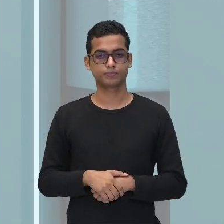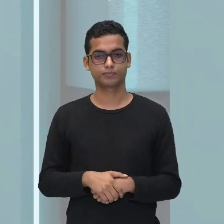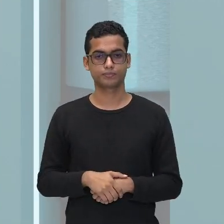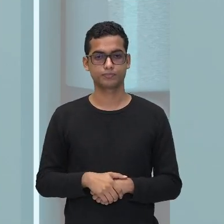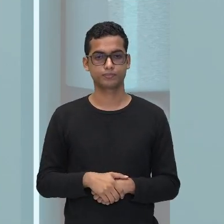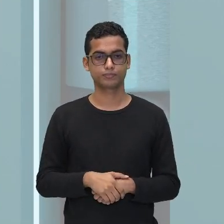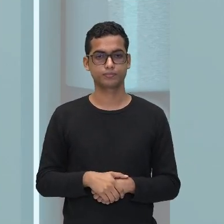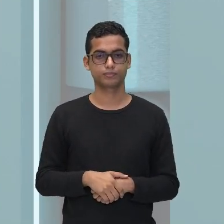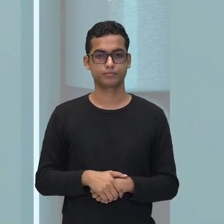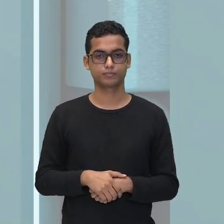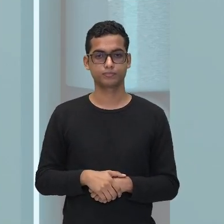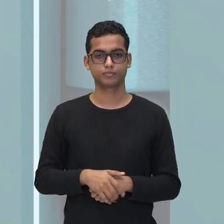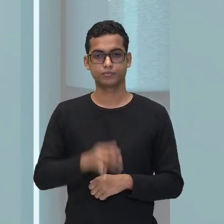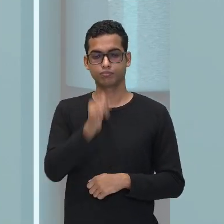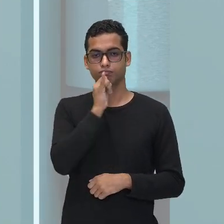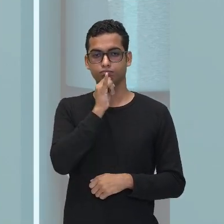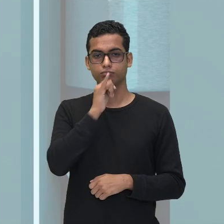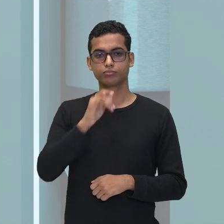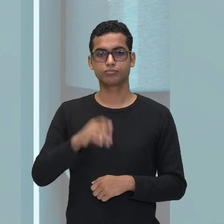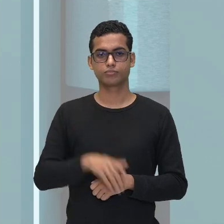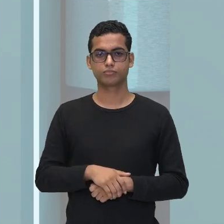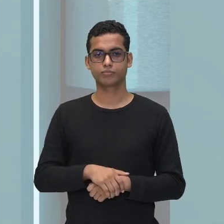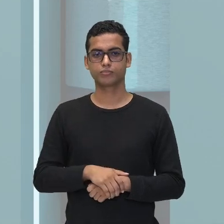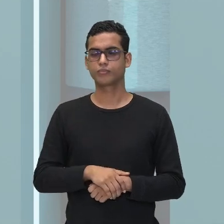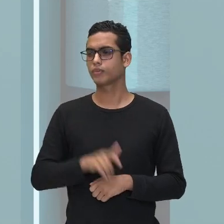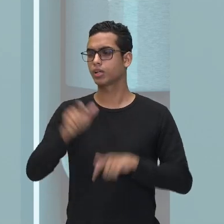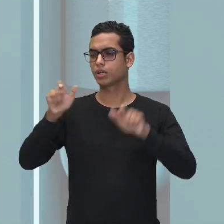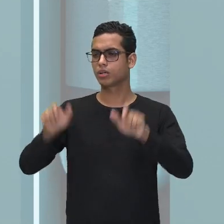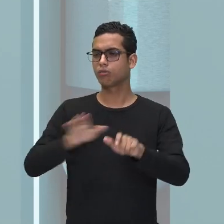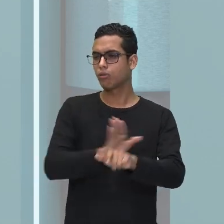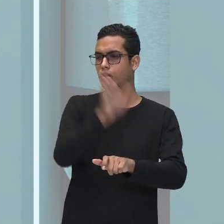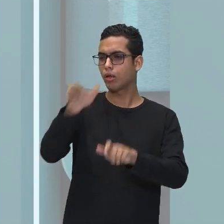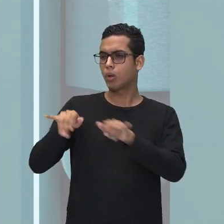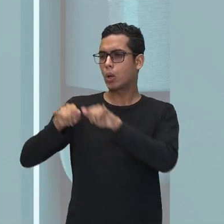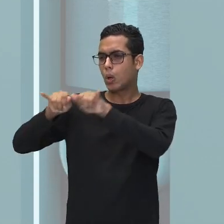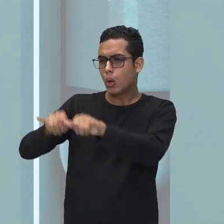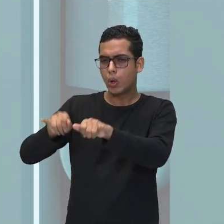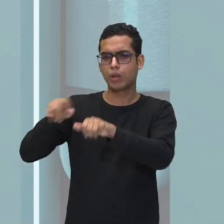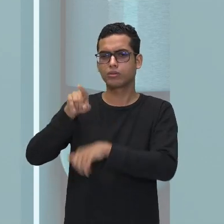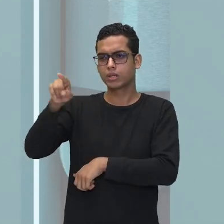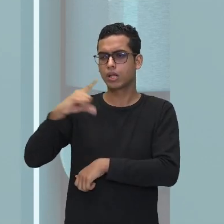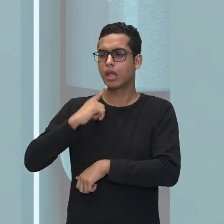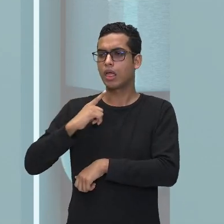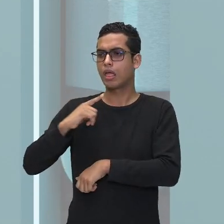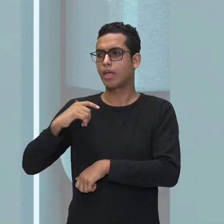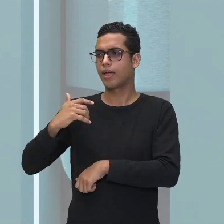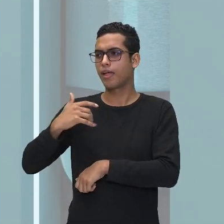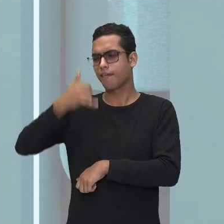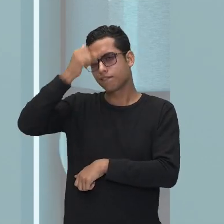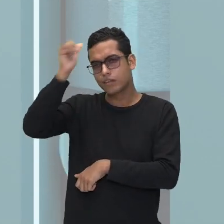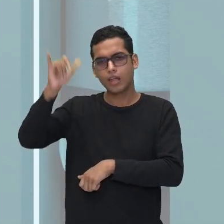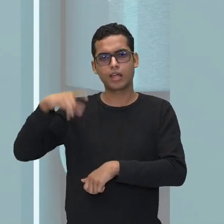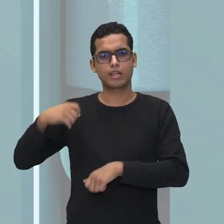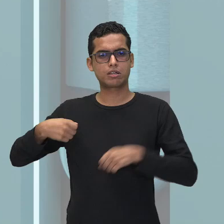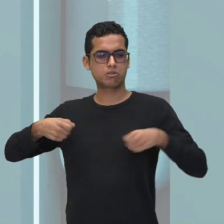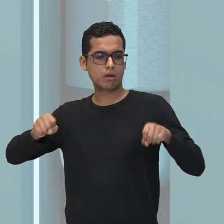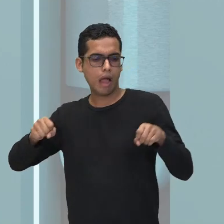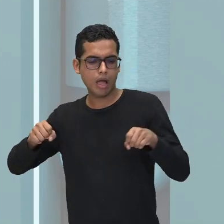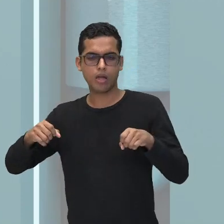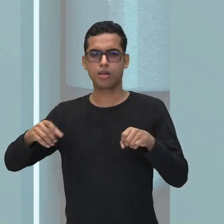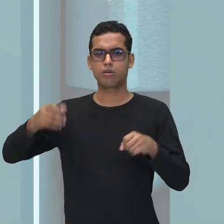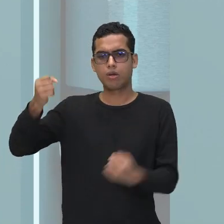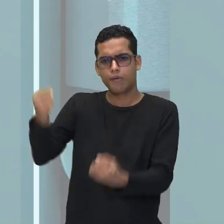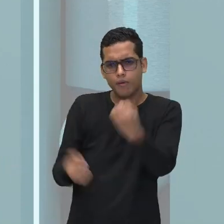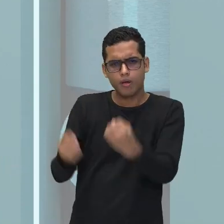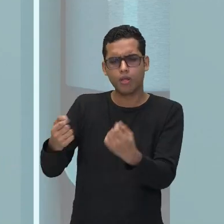não ir de carro e não ir de moto até ao mercadinho, a taberna ali da minha cidade, já que é um pouco perto de